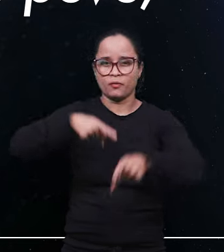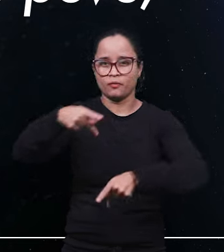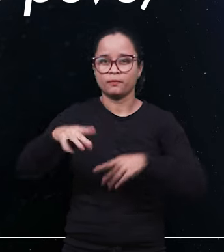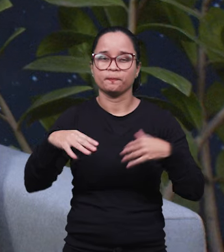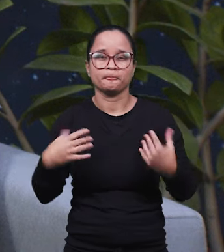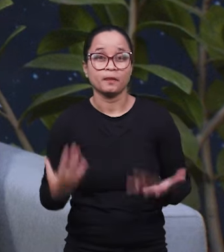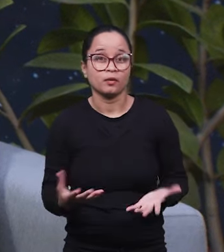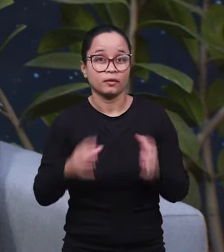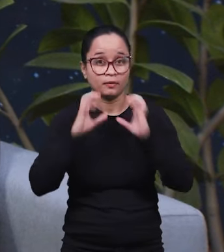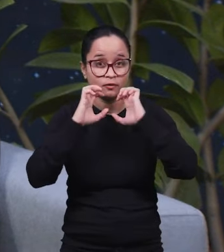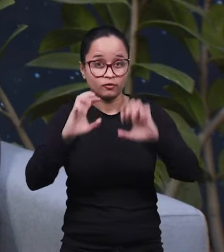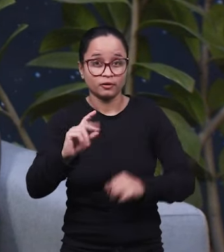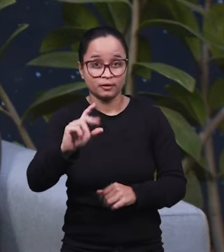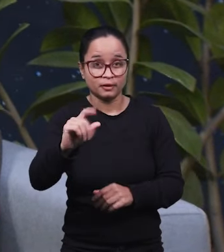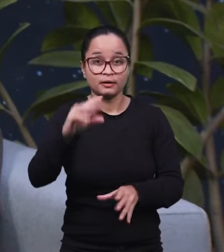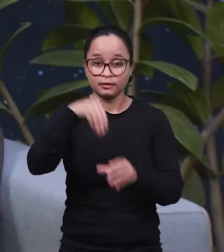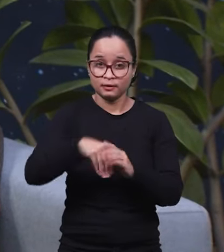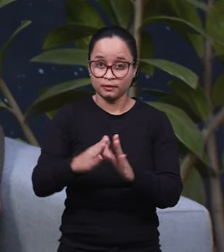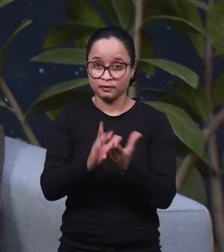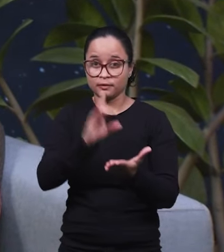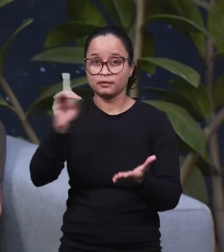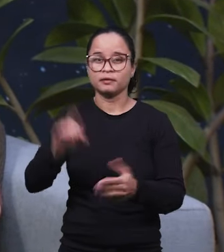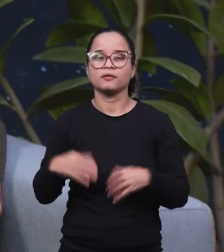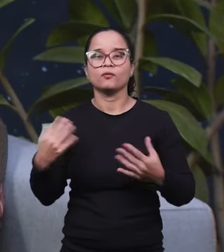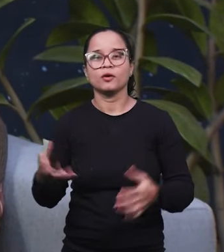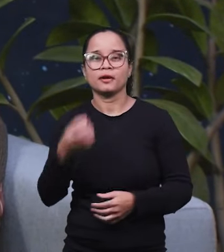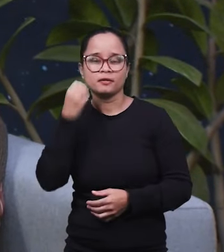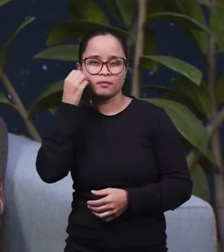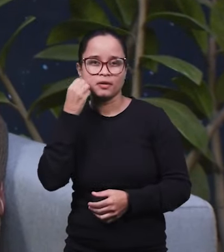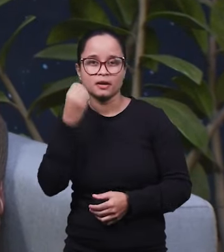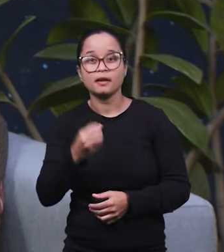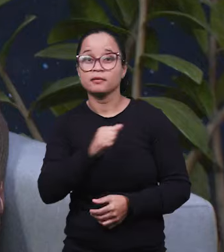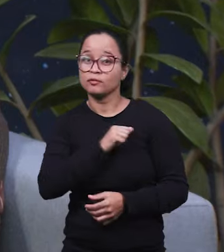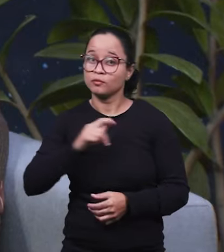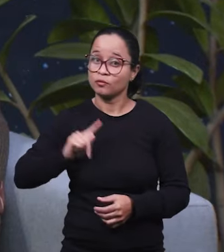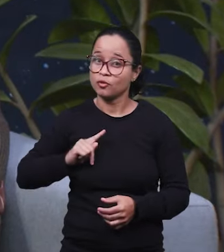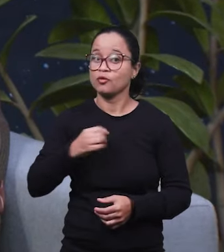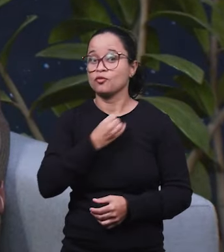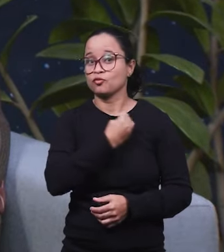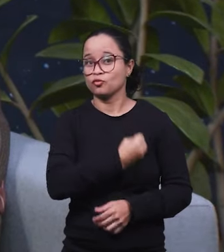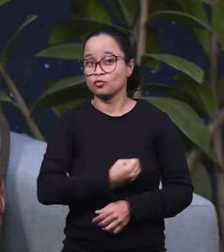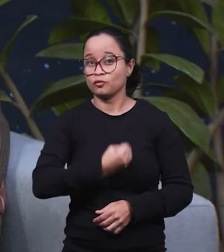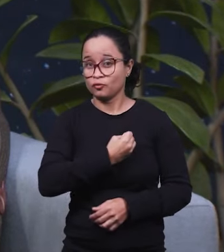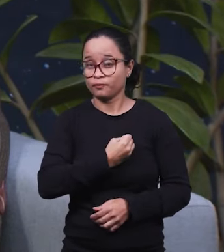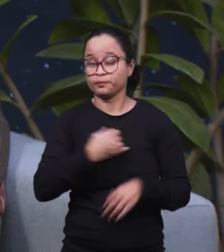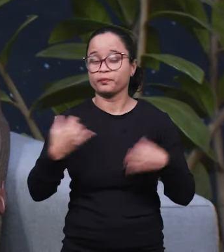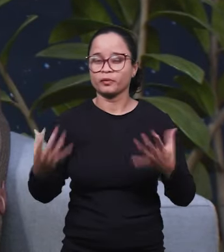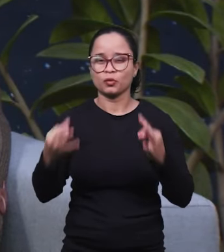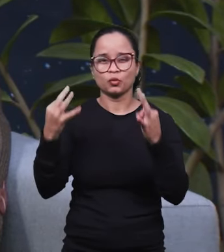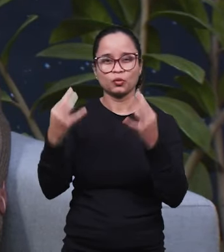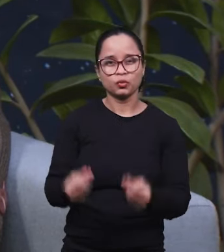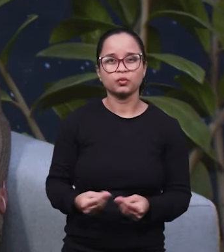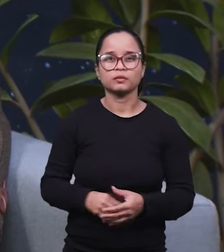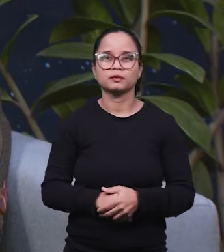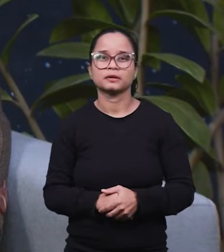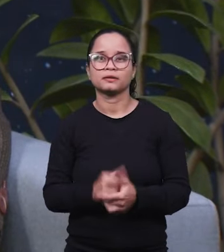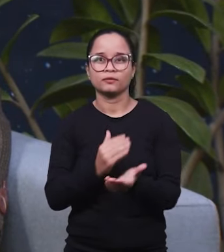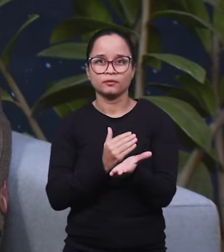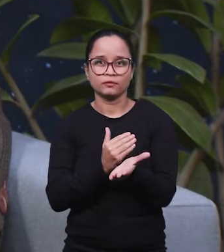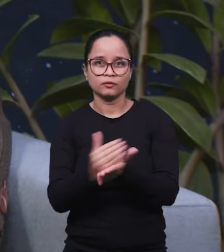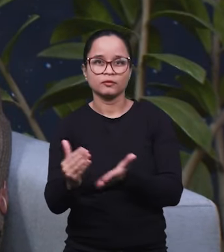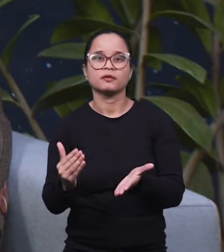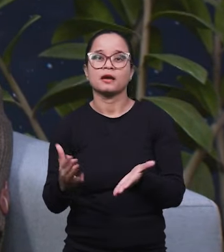uma expressão que está lá na Bíblia e foi uma experiência do próprio apóstolo João. Mas, aliás, tudo aquilo que nessa palavra